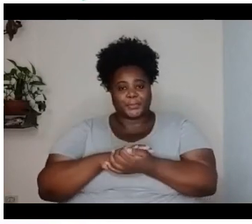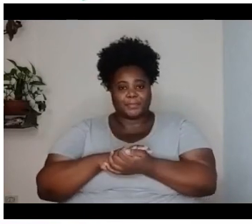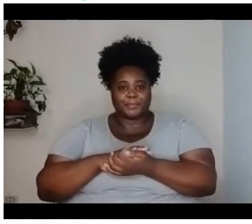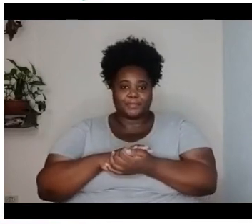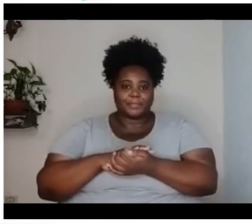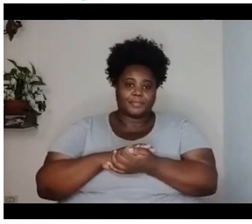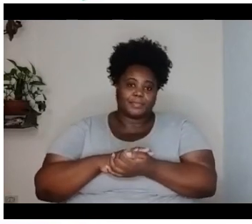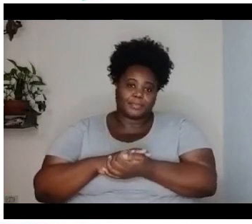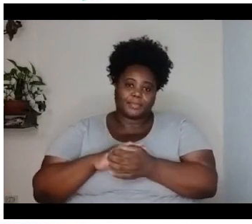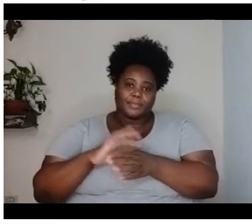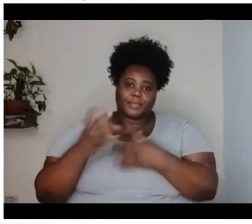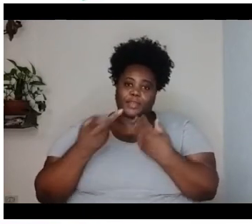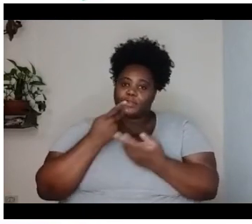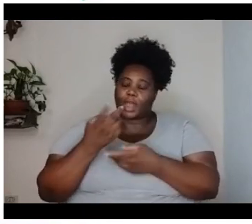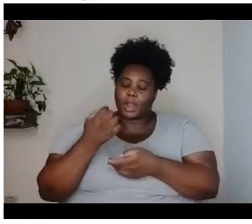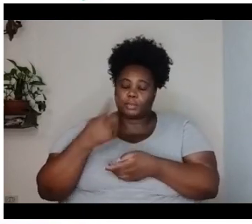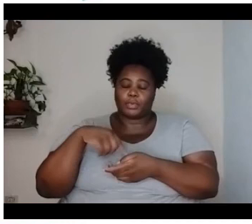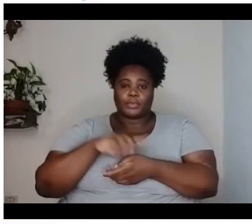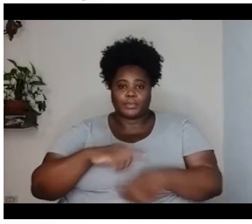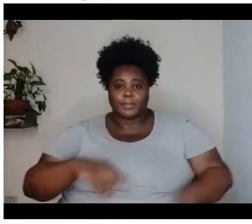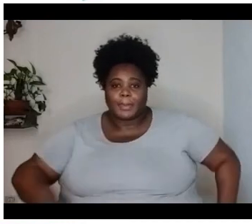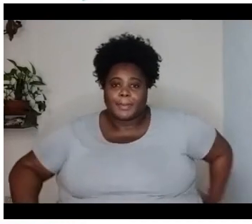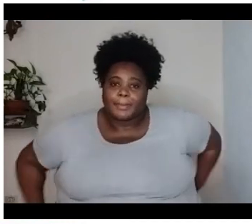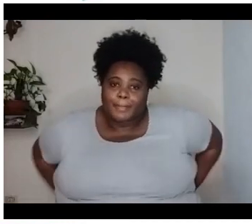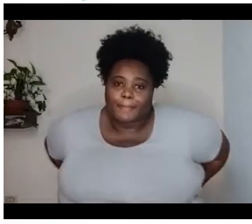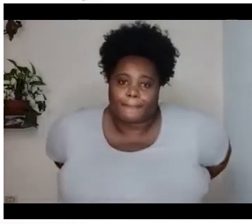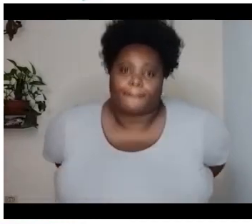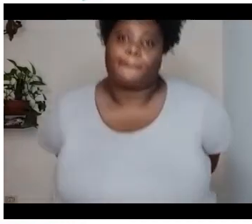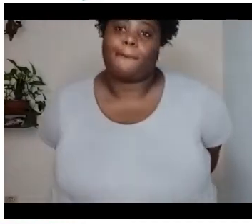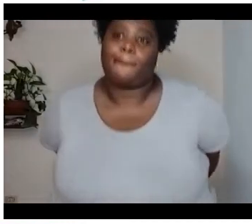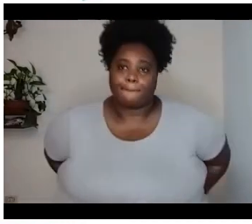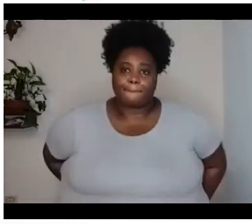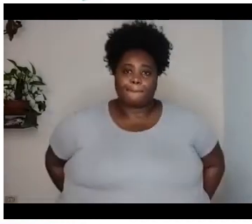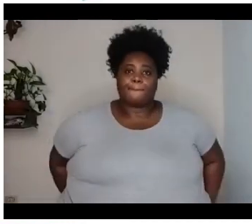aí comenta um pouco, aí é isso, acho que vamos aproveitar.